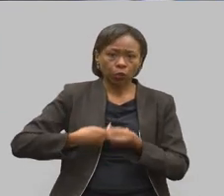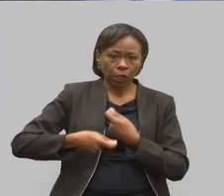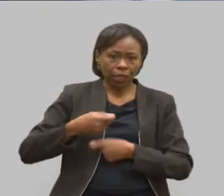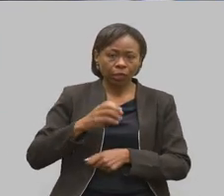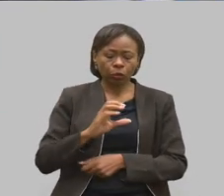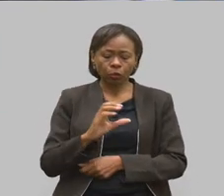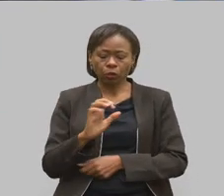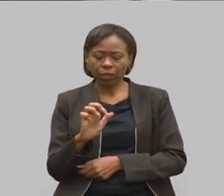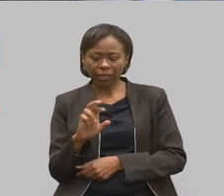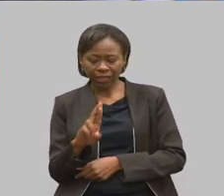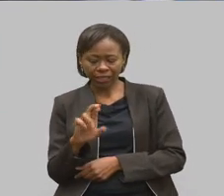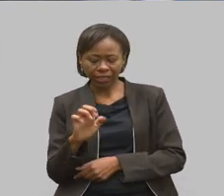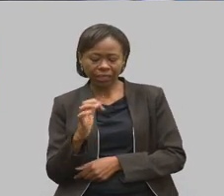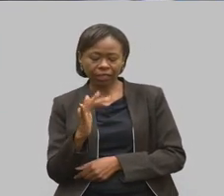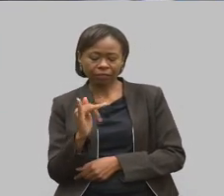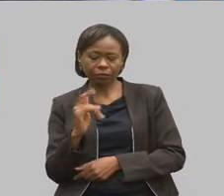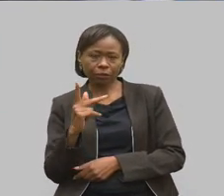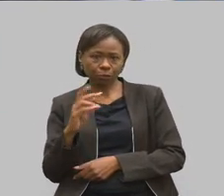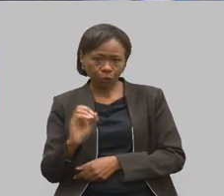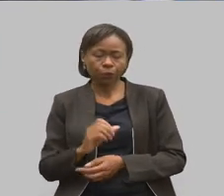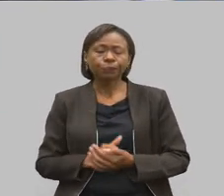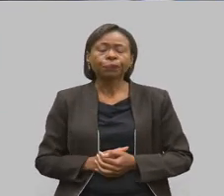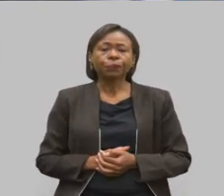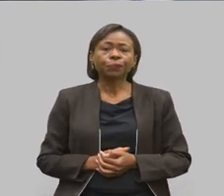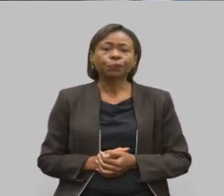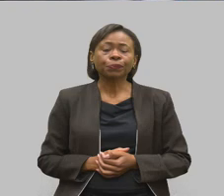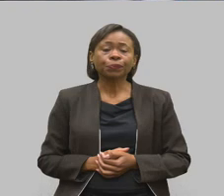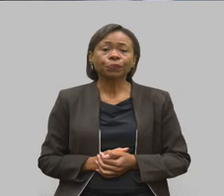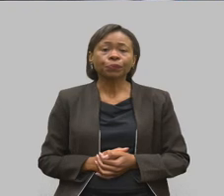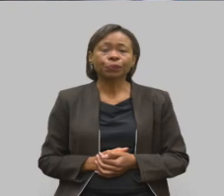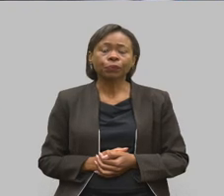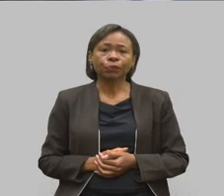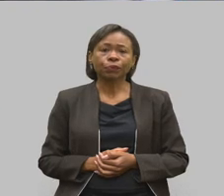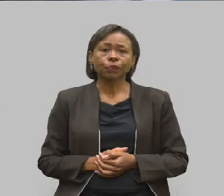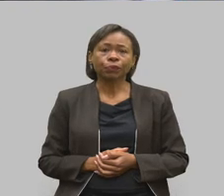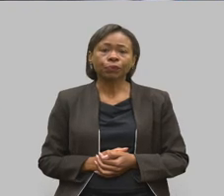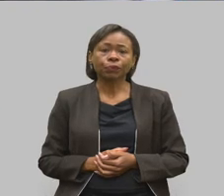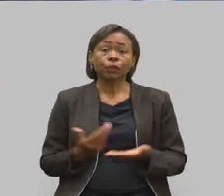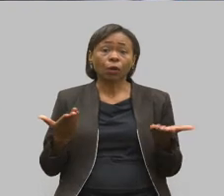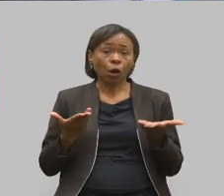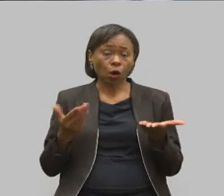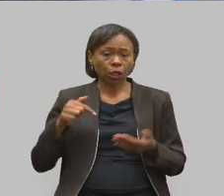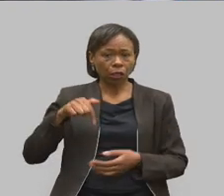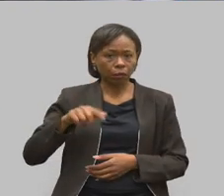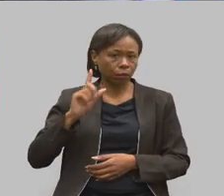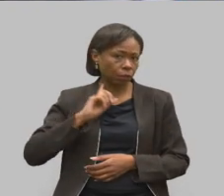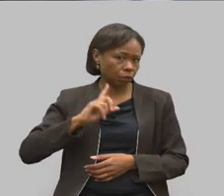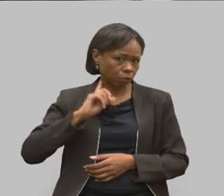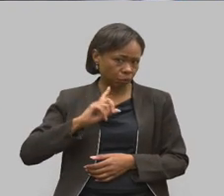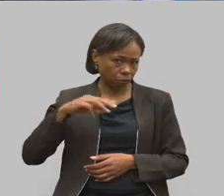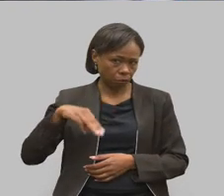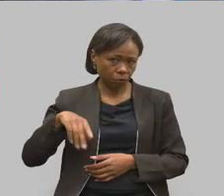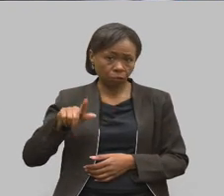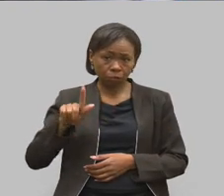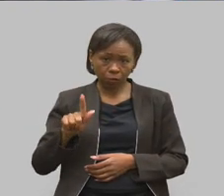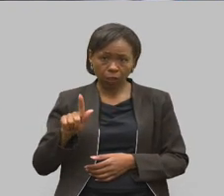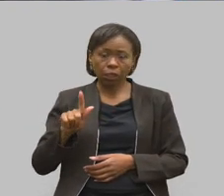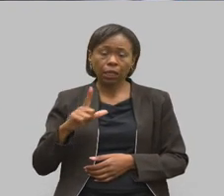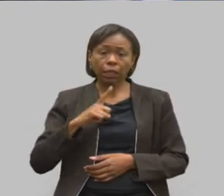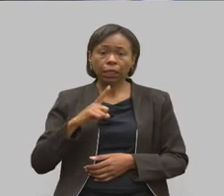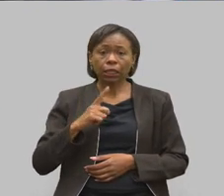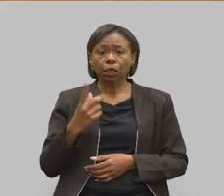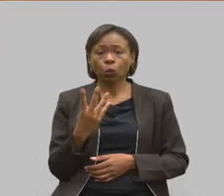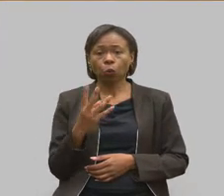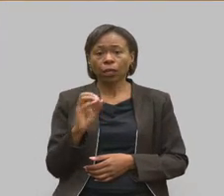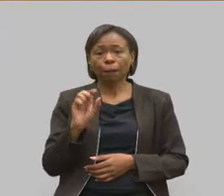Em Nome do Nosso Conselho Regional E aí eu queria dizer para vocês que hoje em Minas Gerais a gente consta com